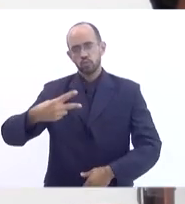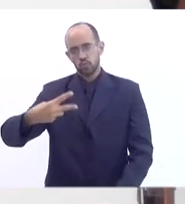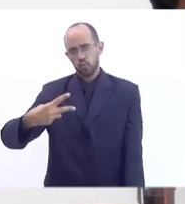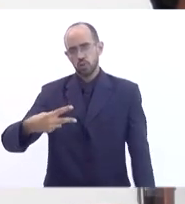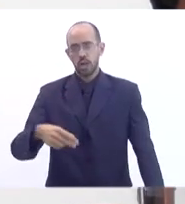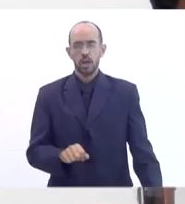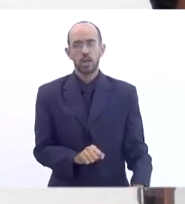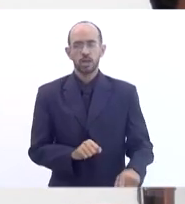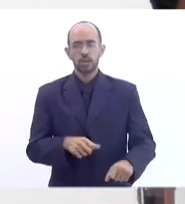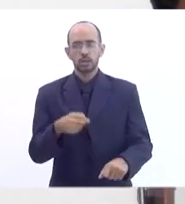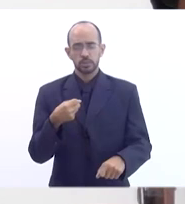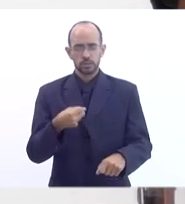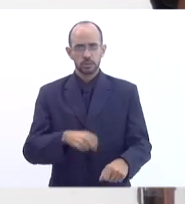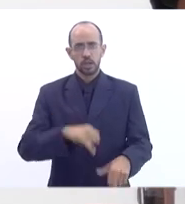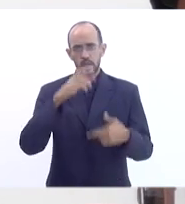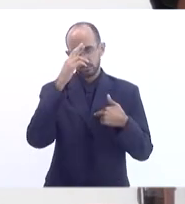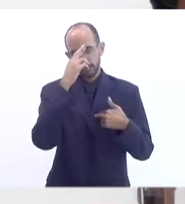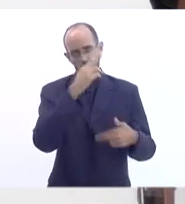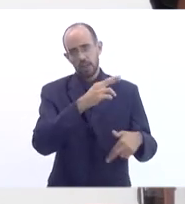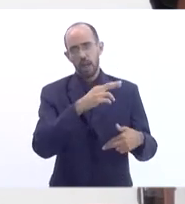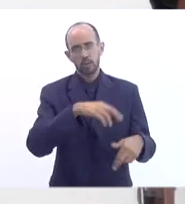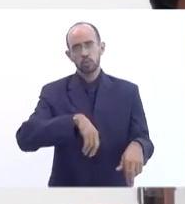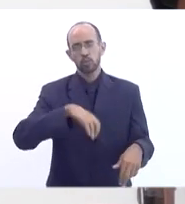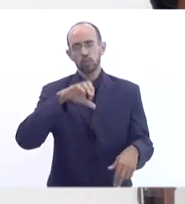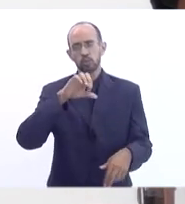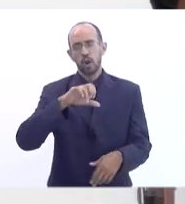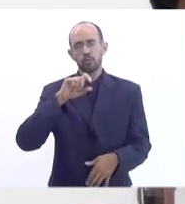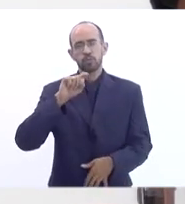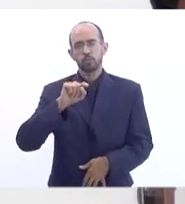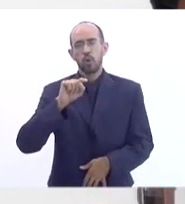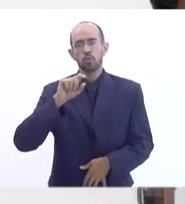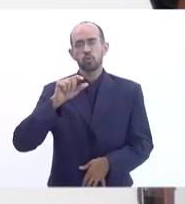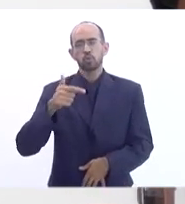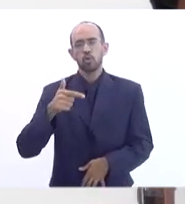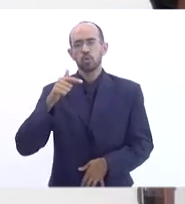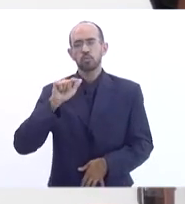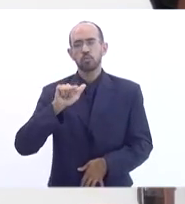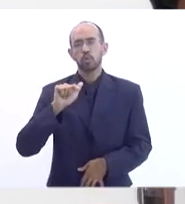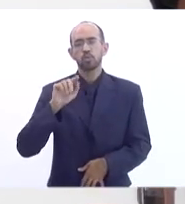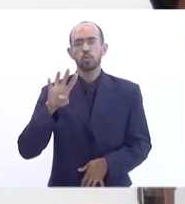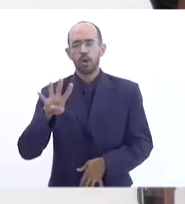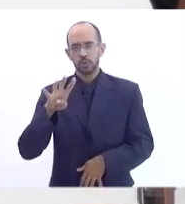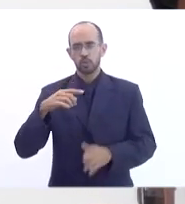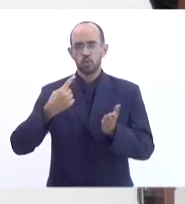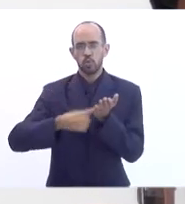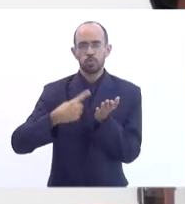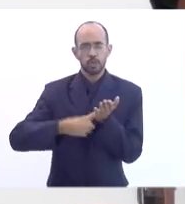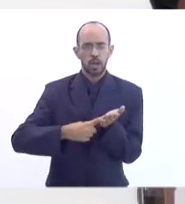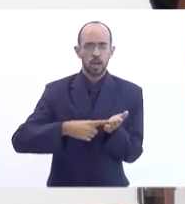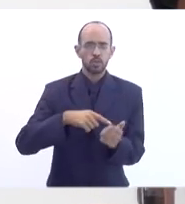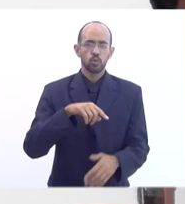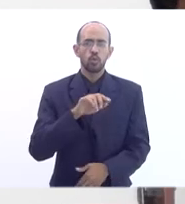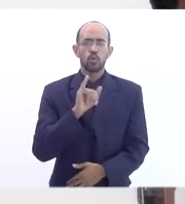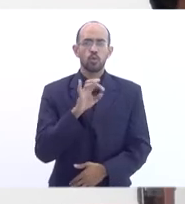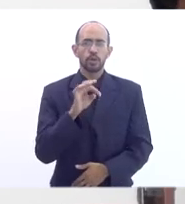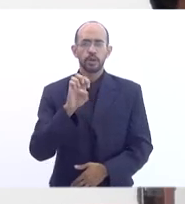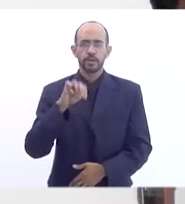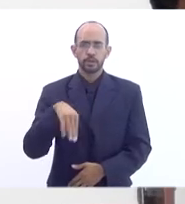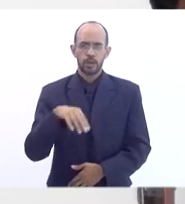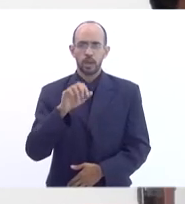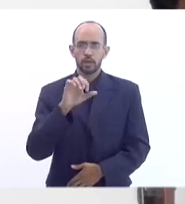atendido o subitem 9.2. 4 combinado com o item 9.4